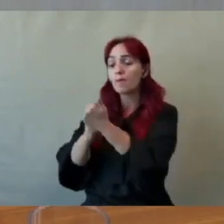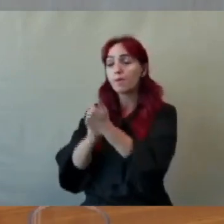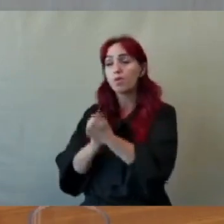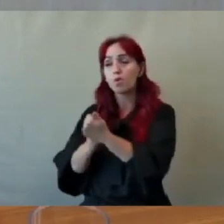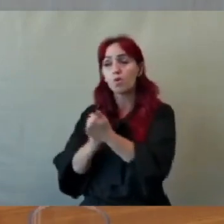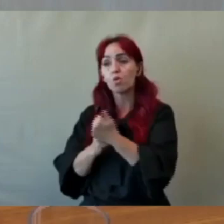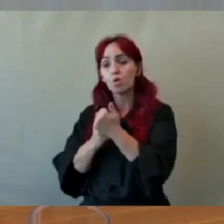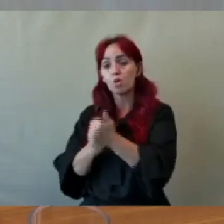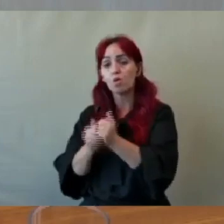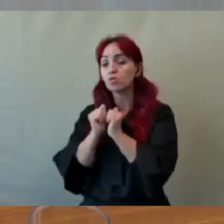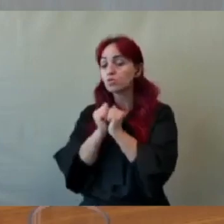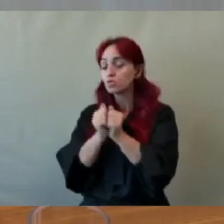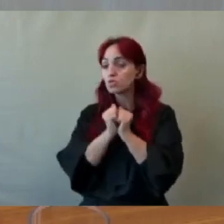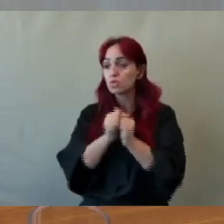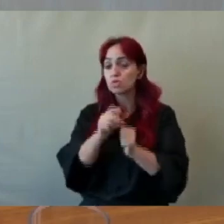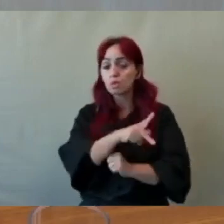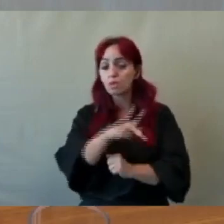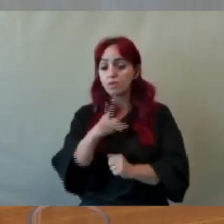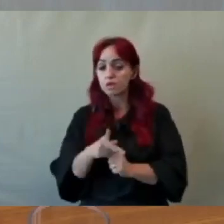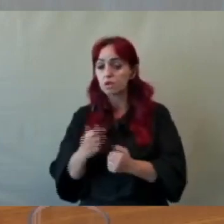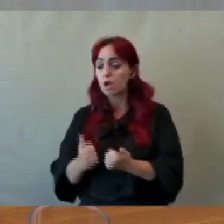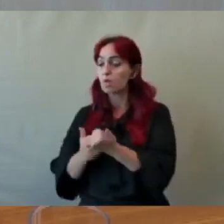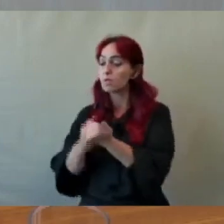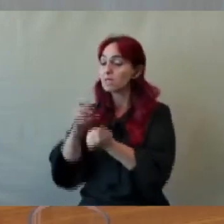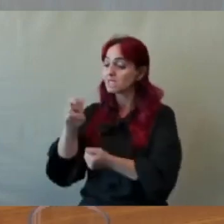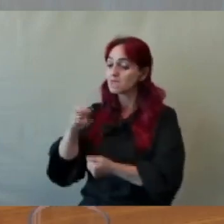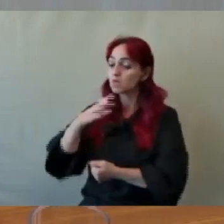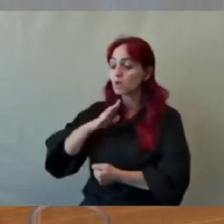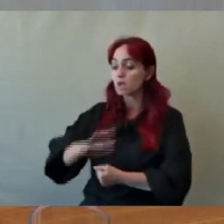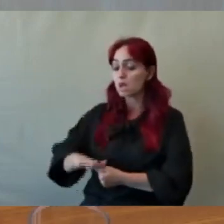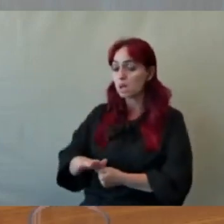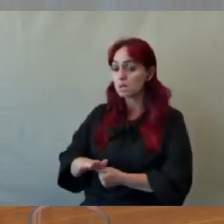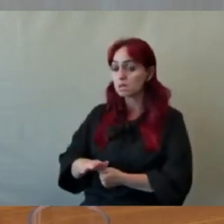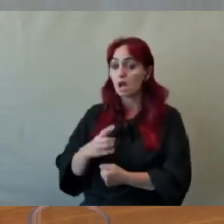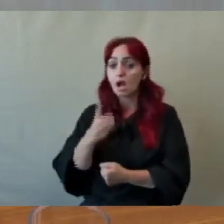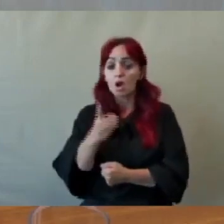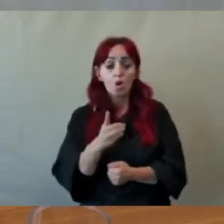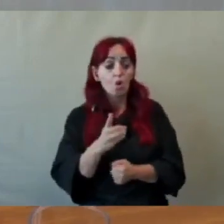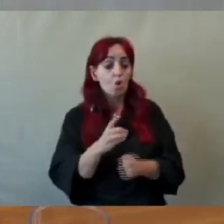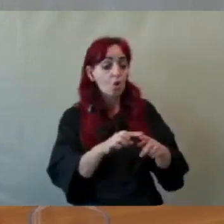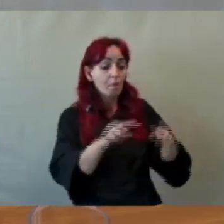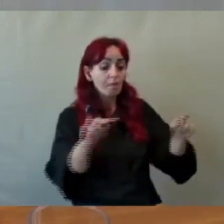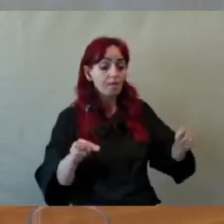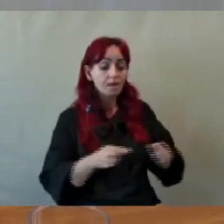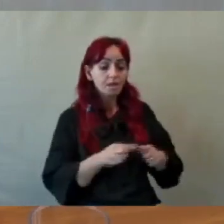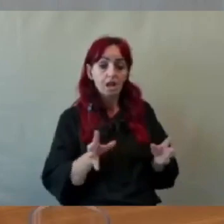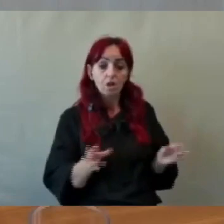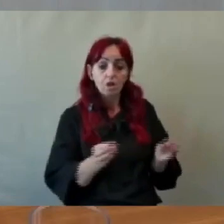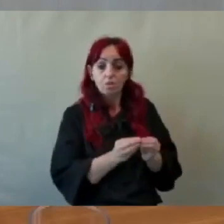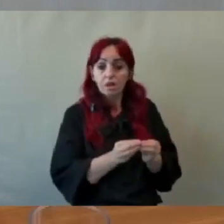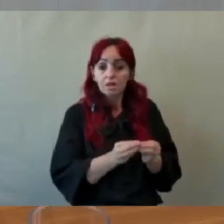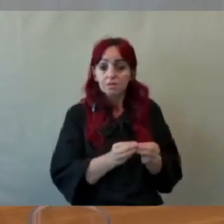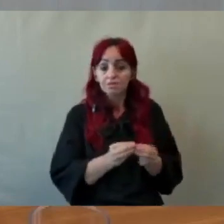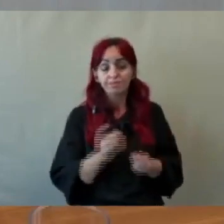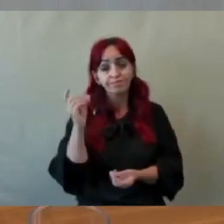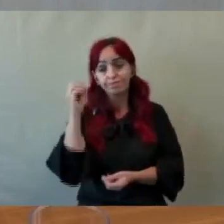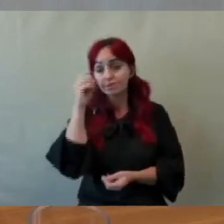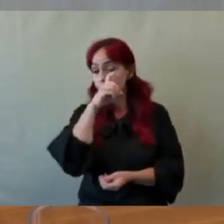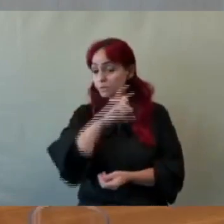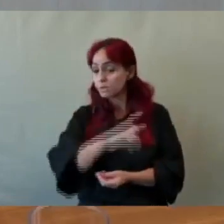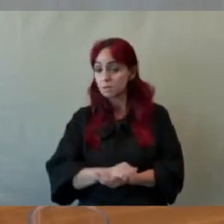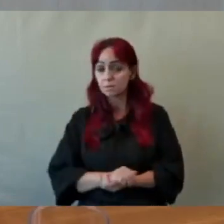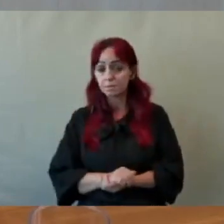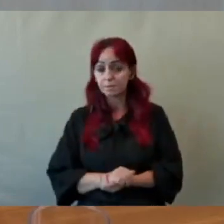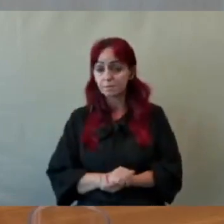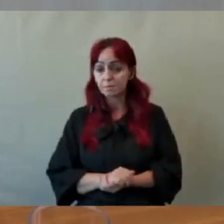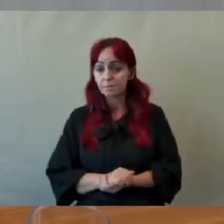um professor 5 crianças, né, em uma turma completa, é muito ruim.